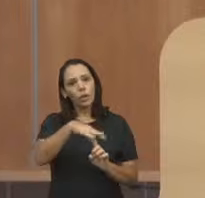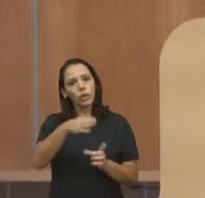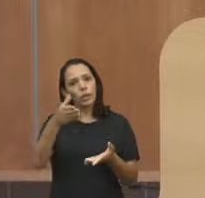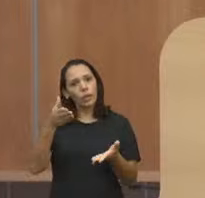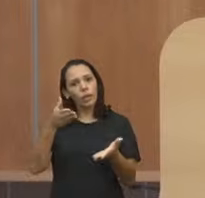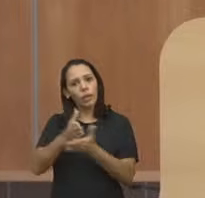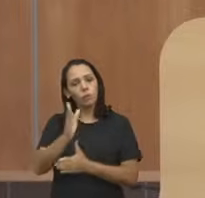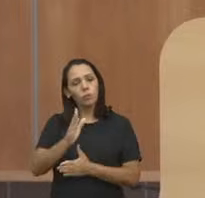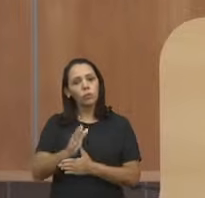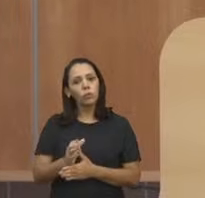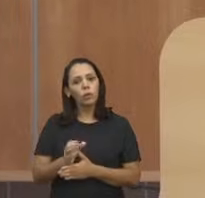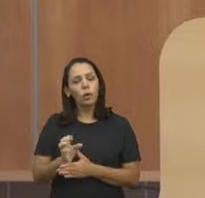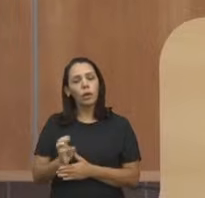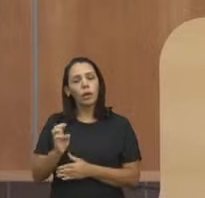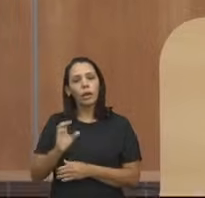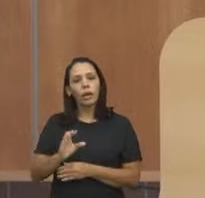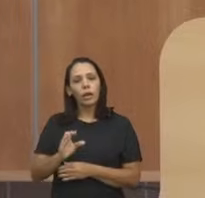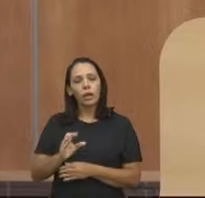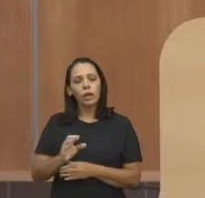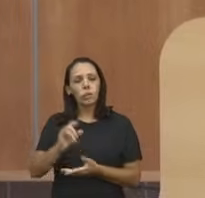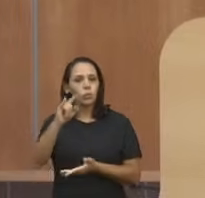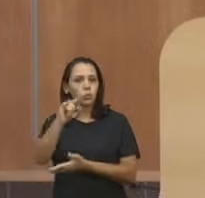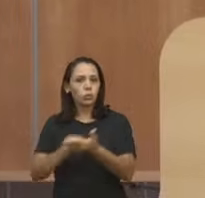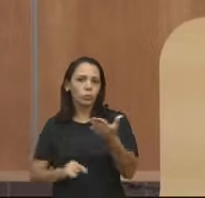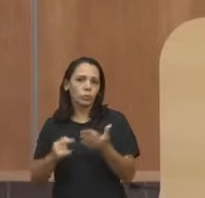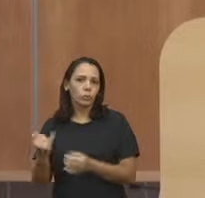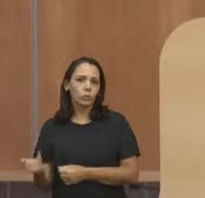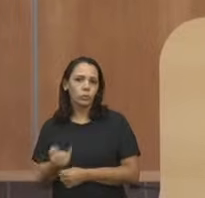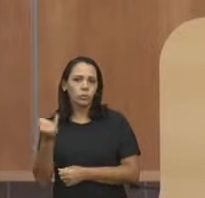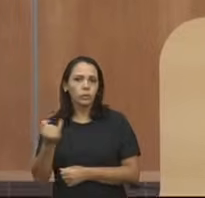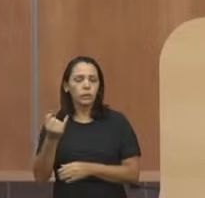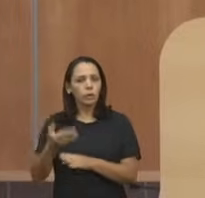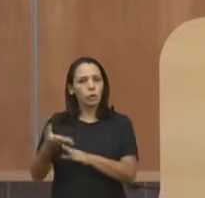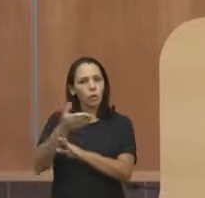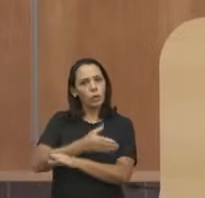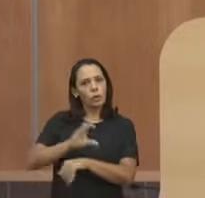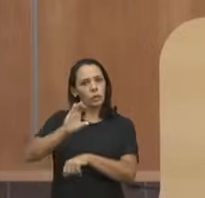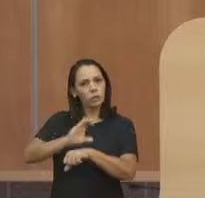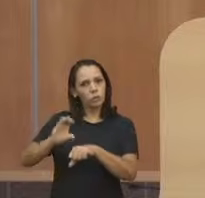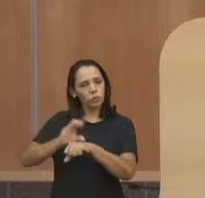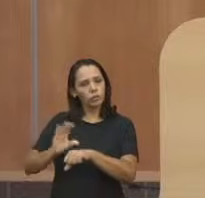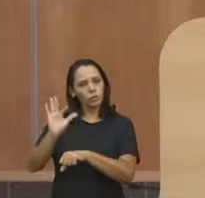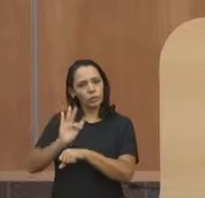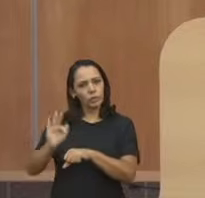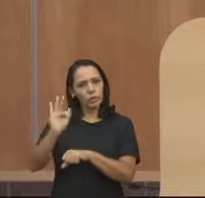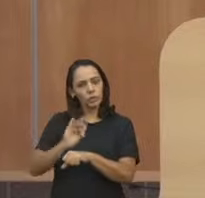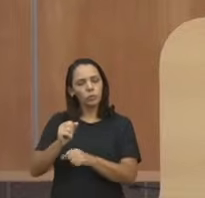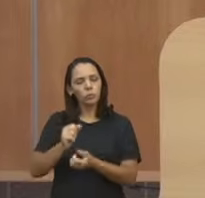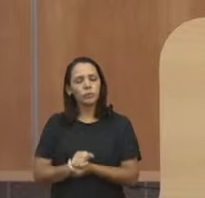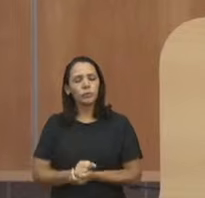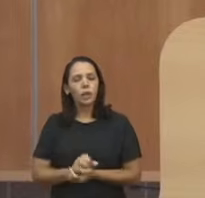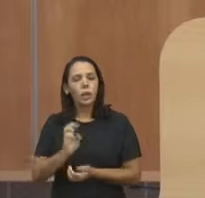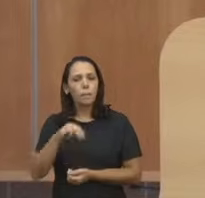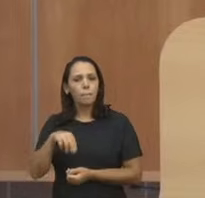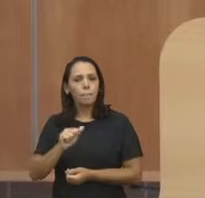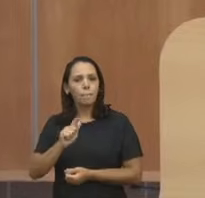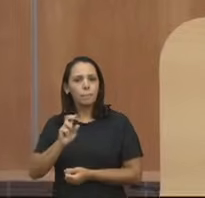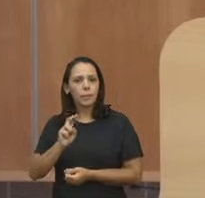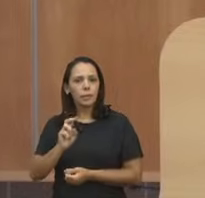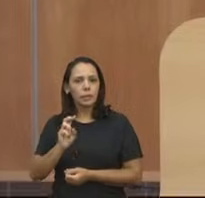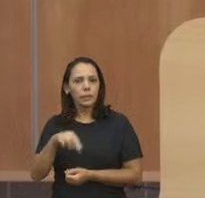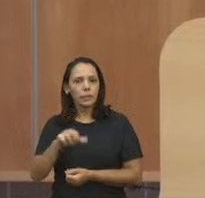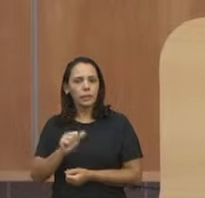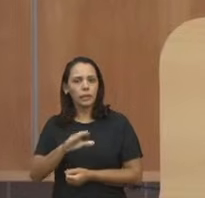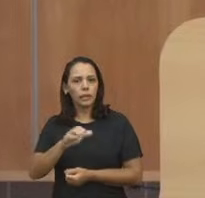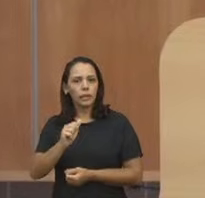Carta, que é o antecedente das constituições no mundo inteiro. E a Magna Carta dizia basicamente que qualquer